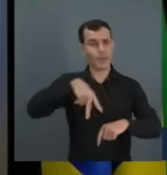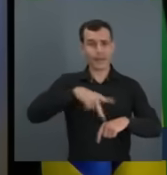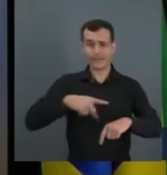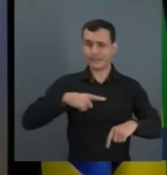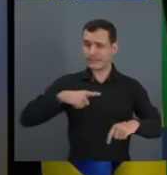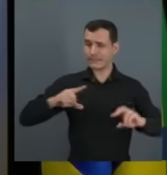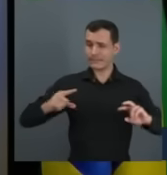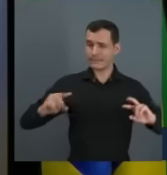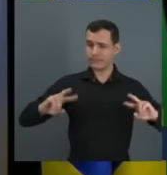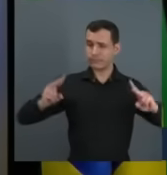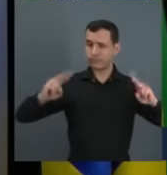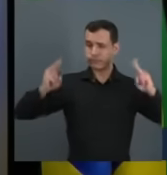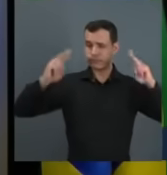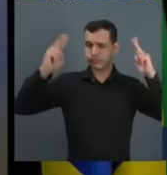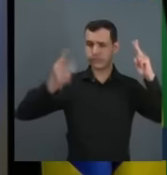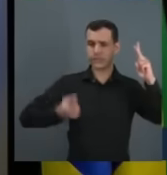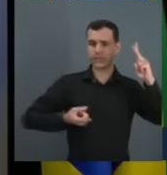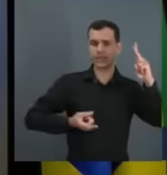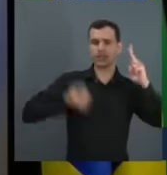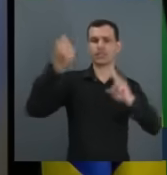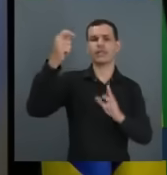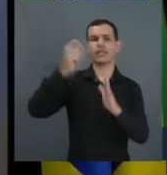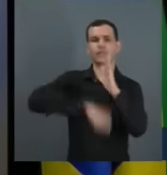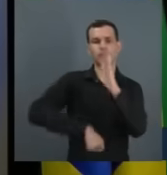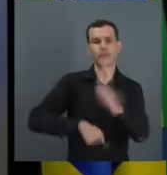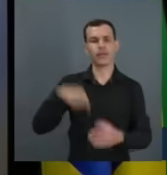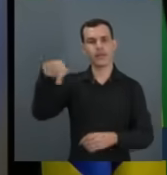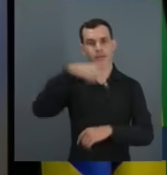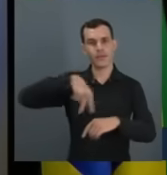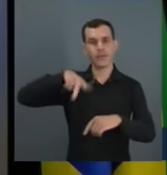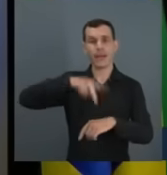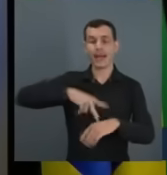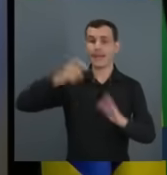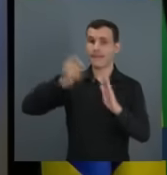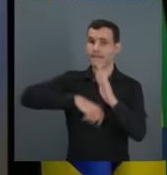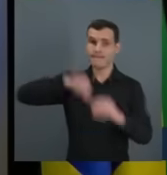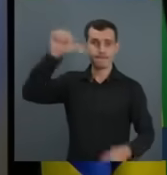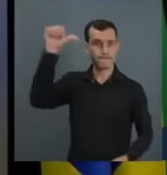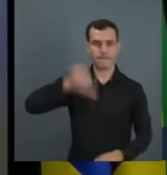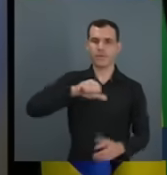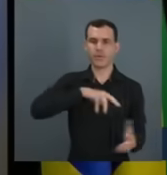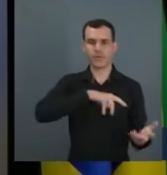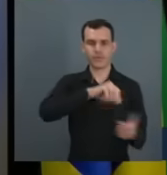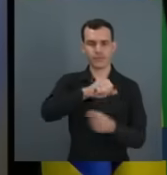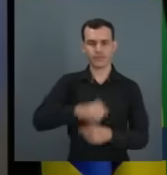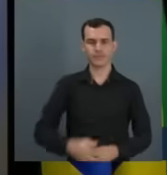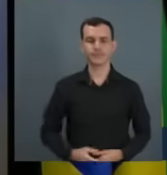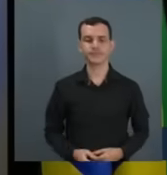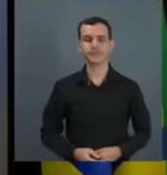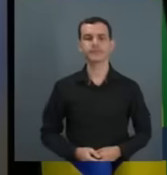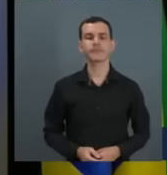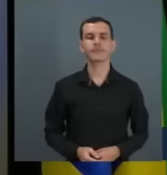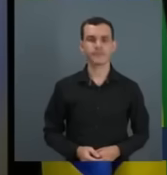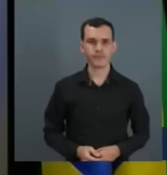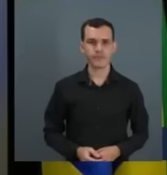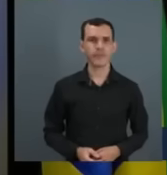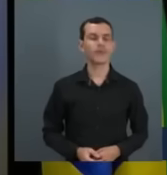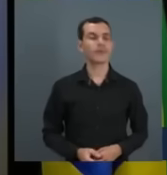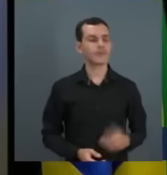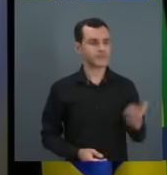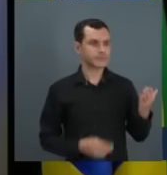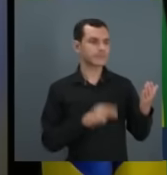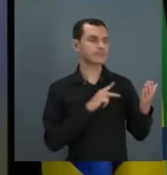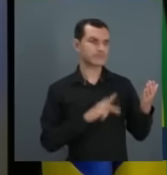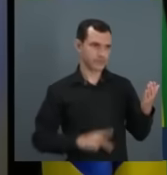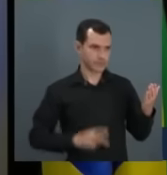que tem a carga tributária maior do mundo. Senhor presidente, essa cultura negativa vem